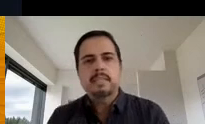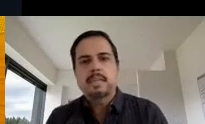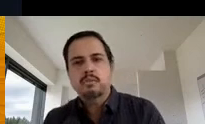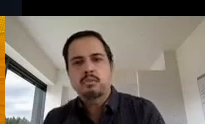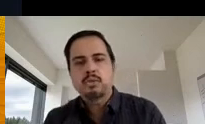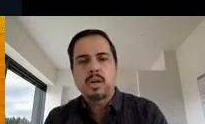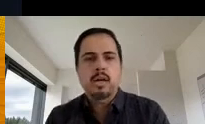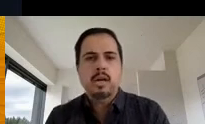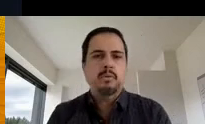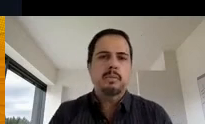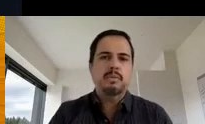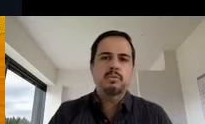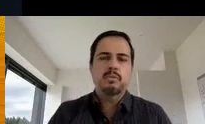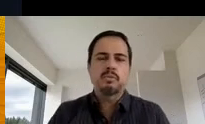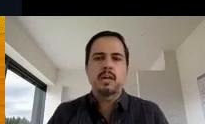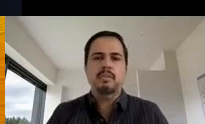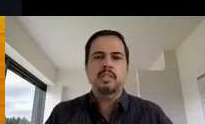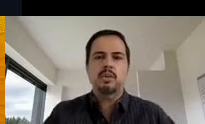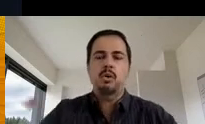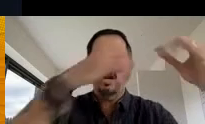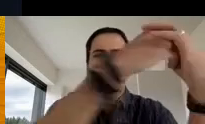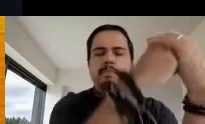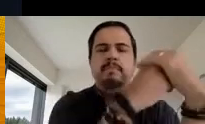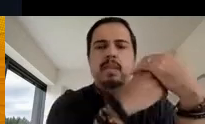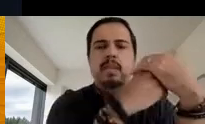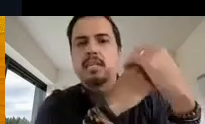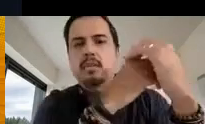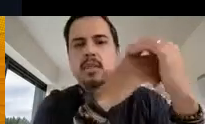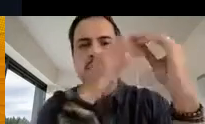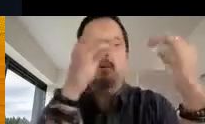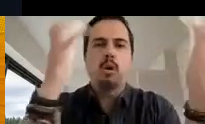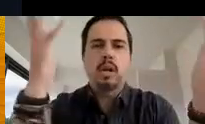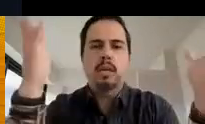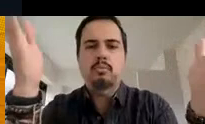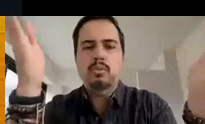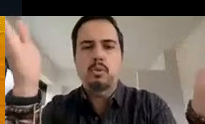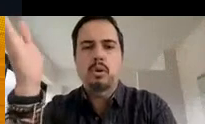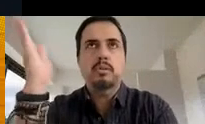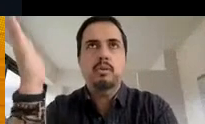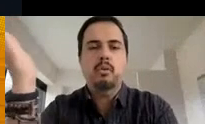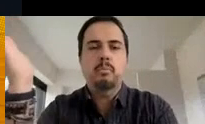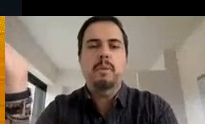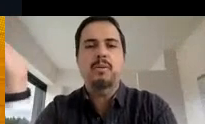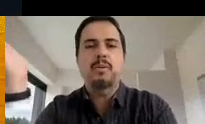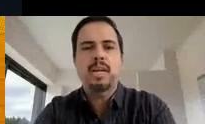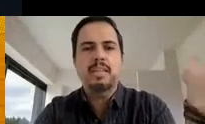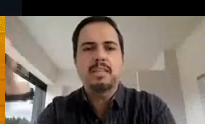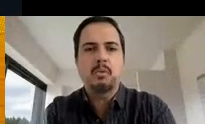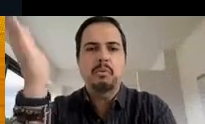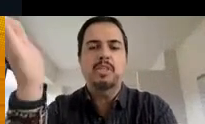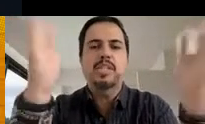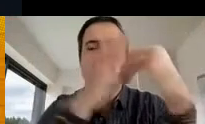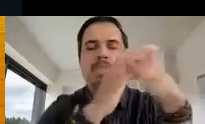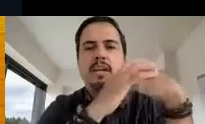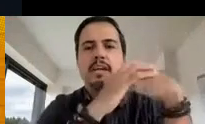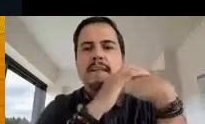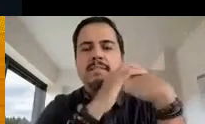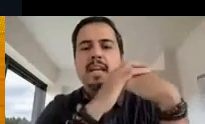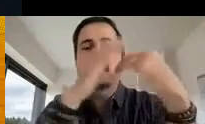humanidade, mas ela quer solucionar problemas não solucionados. Desde cola, desde criar uma cola que não descola quando você coloca um papel na parede,